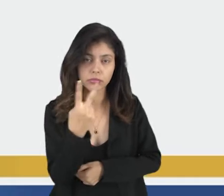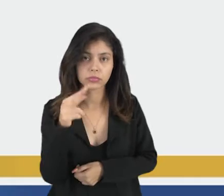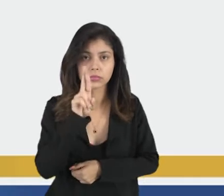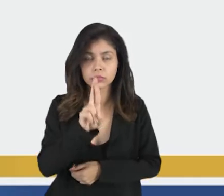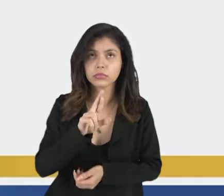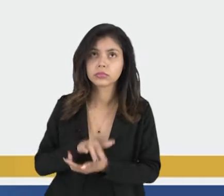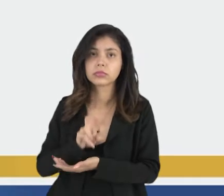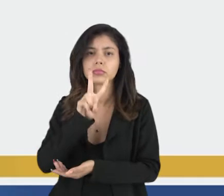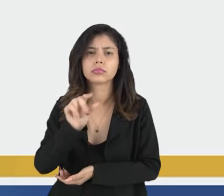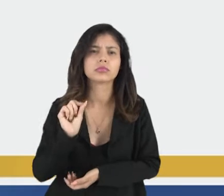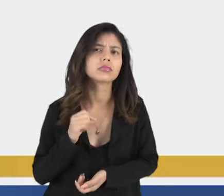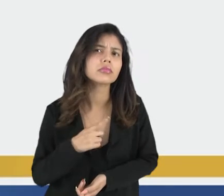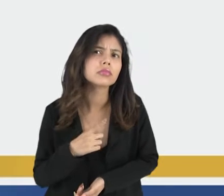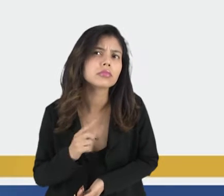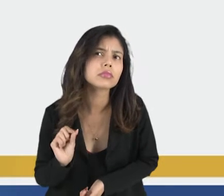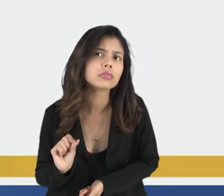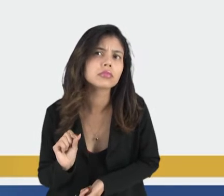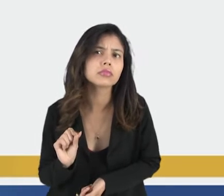ele vai ficar o quê?